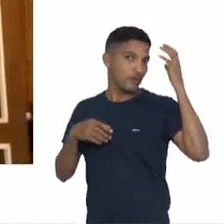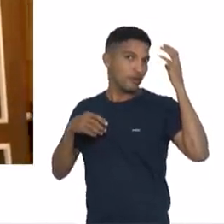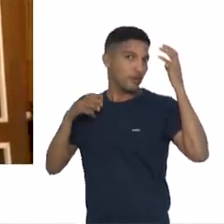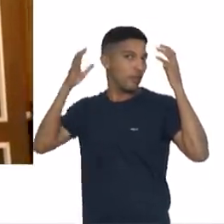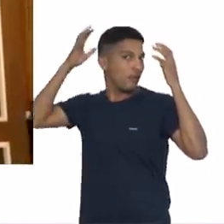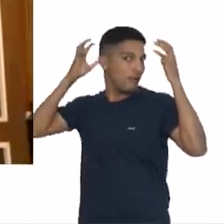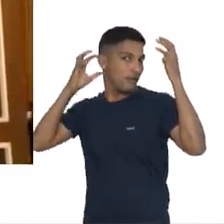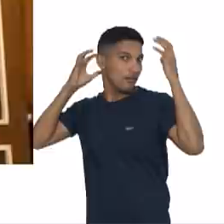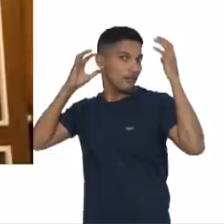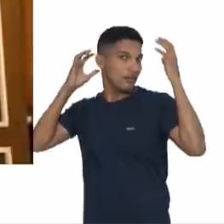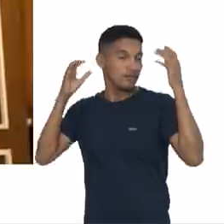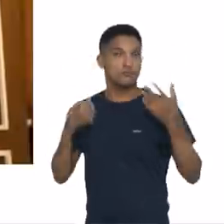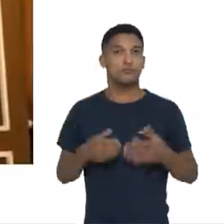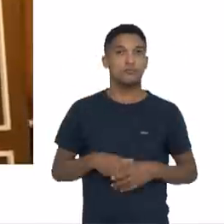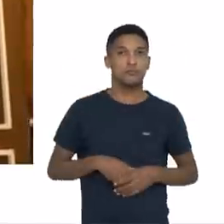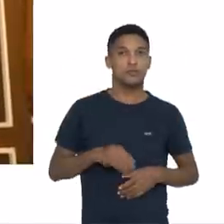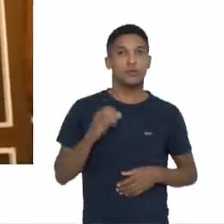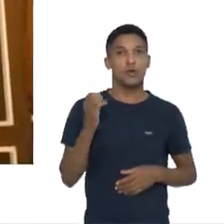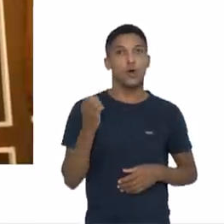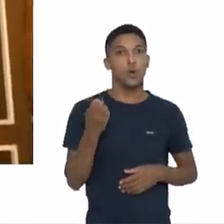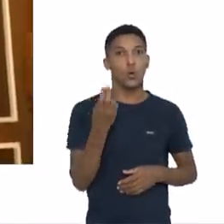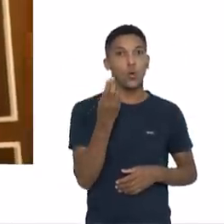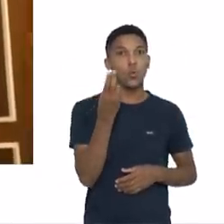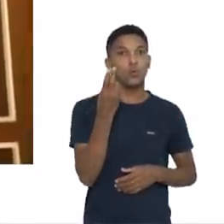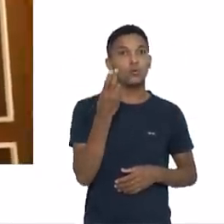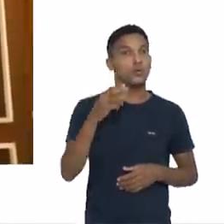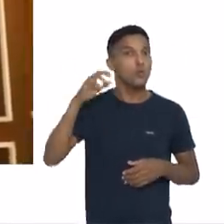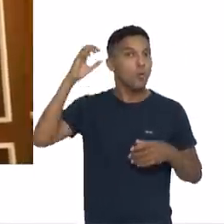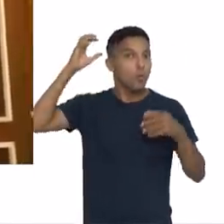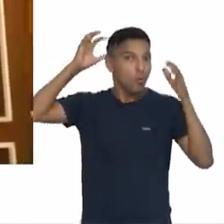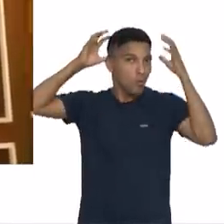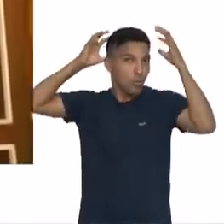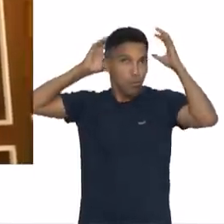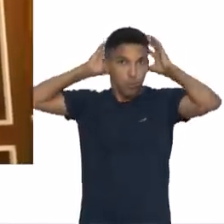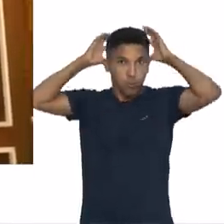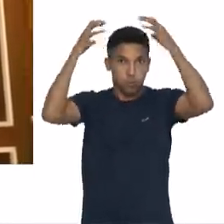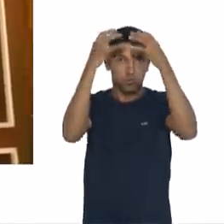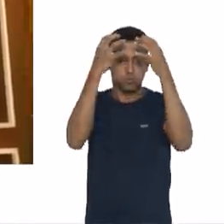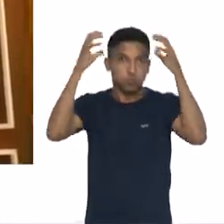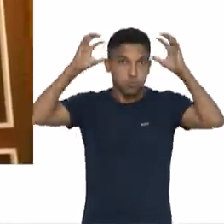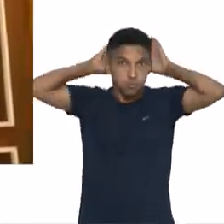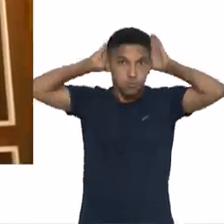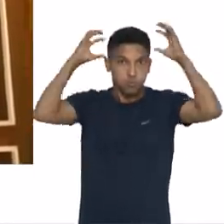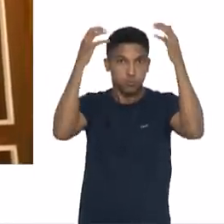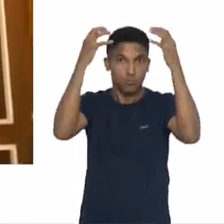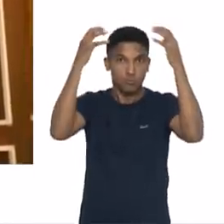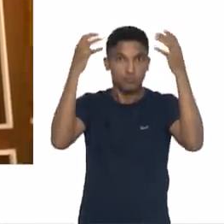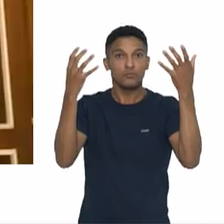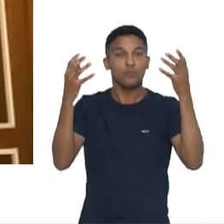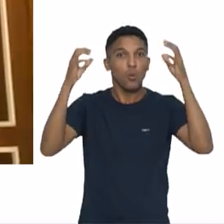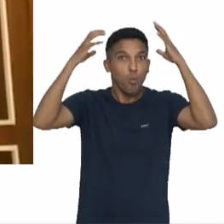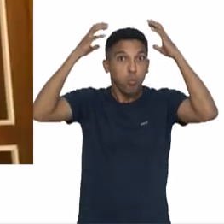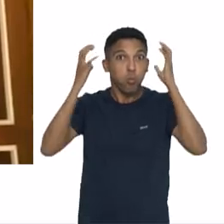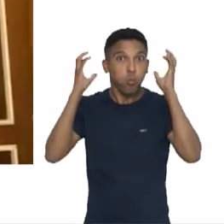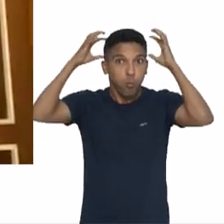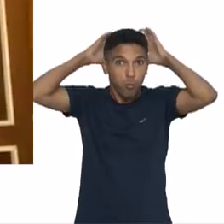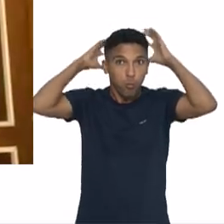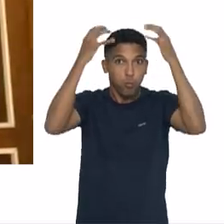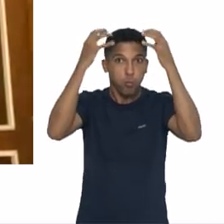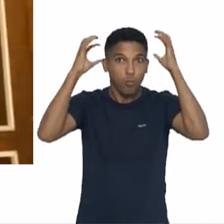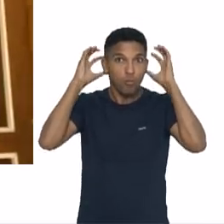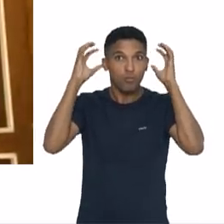careca em volta. Ou preencher aqui inteiro para o palhaço ficar com uma peruca bem cabeluda, bem cheia,